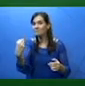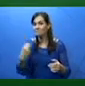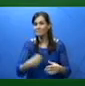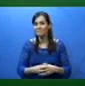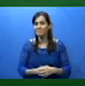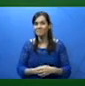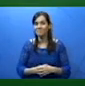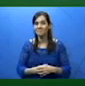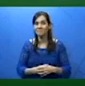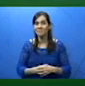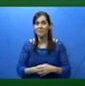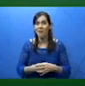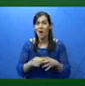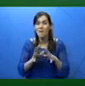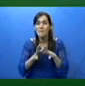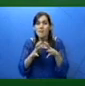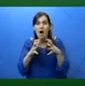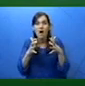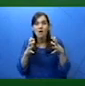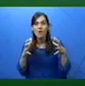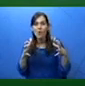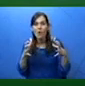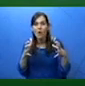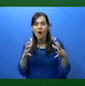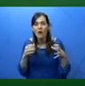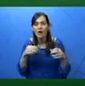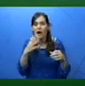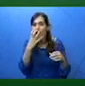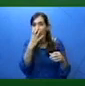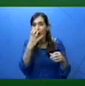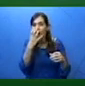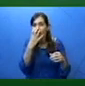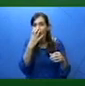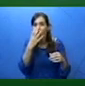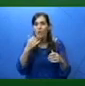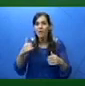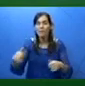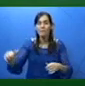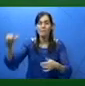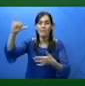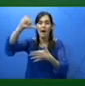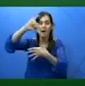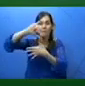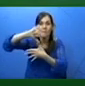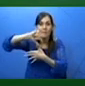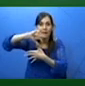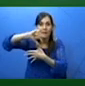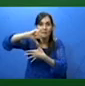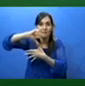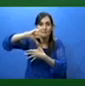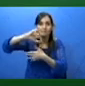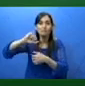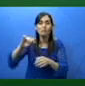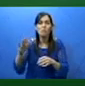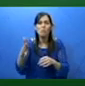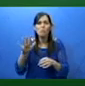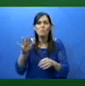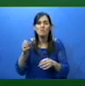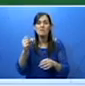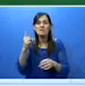Ele é o maior canídeo da América do Sul, com aproximadamente 115